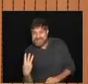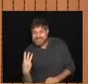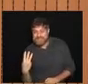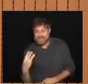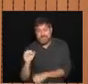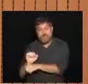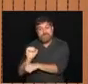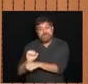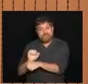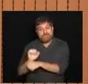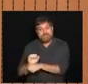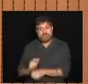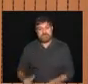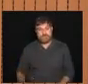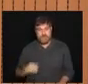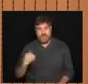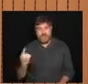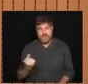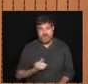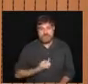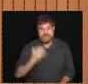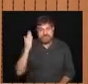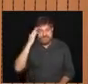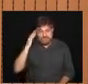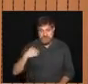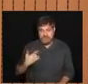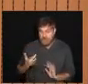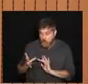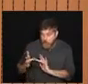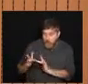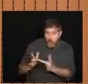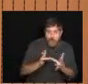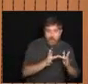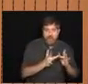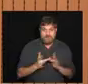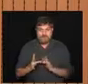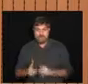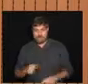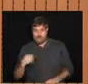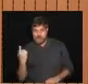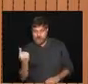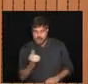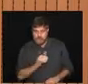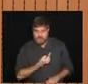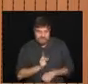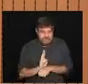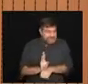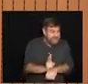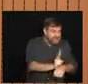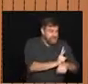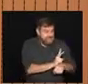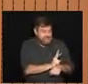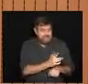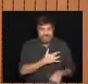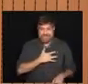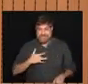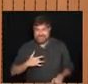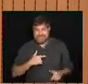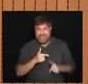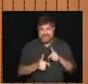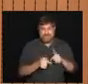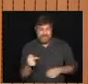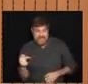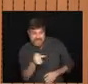gente, nós vivemos uma cadeia, a gente vive em rede. A vigilância trabalha com todos os contatos